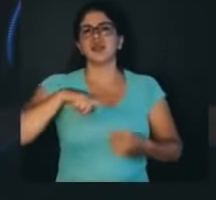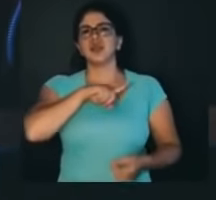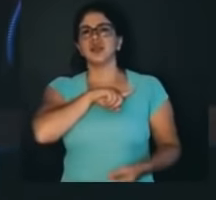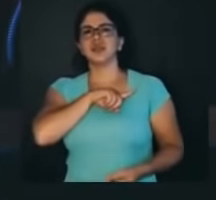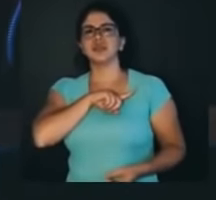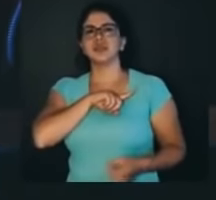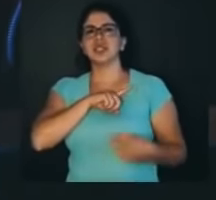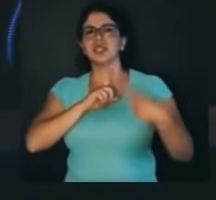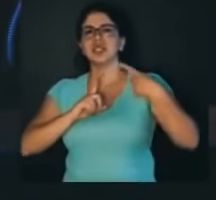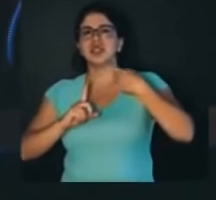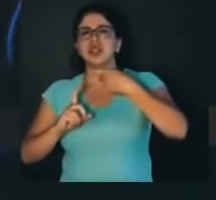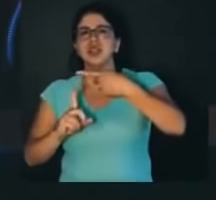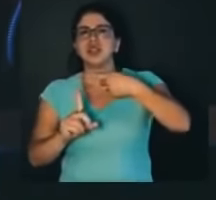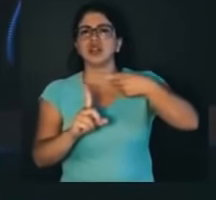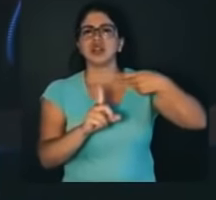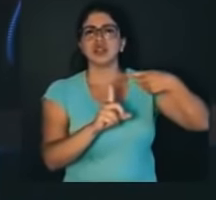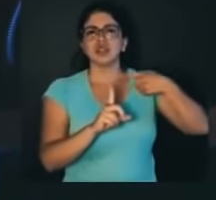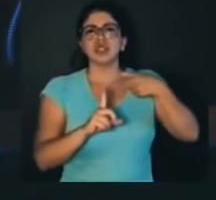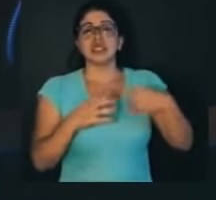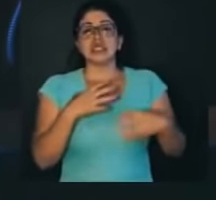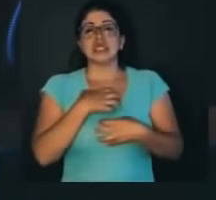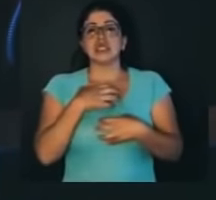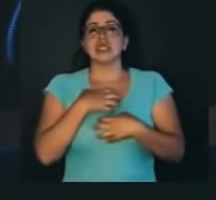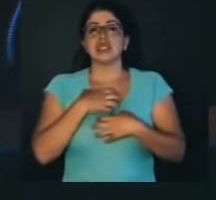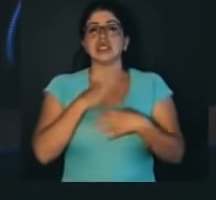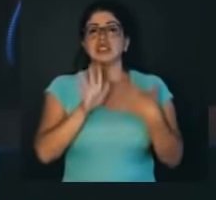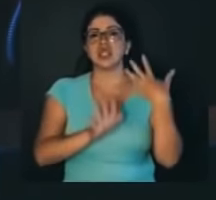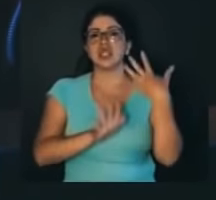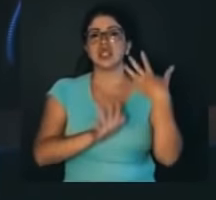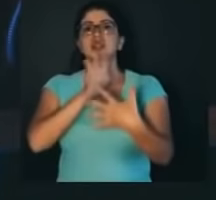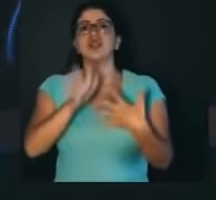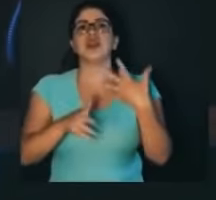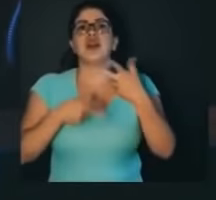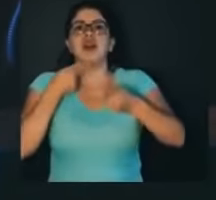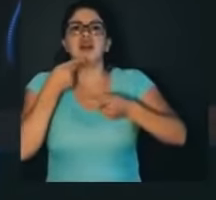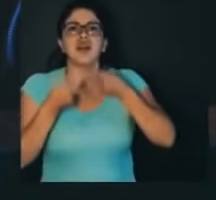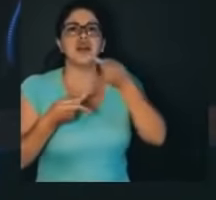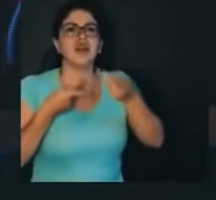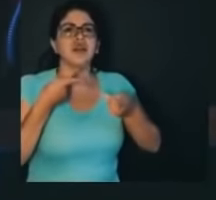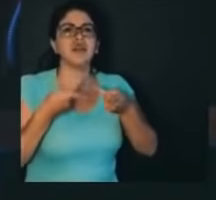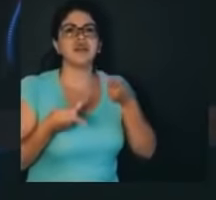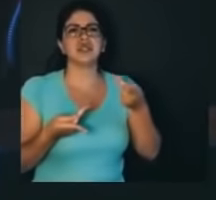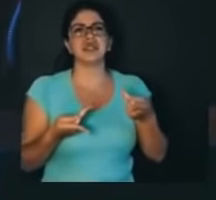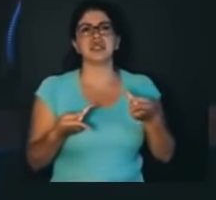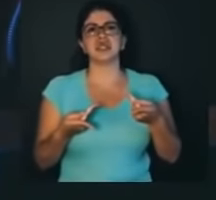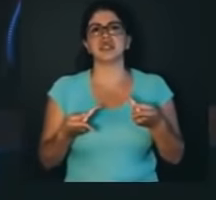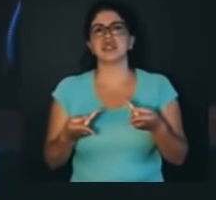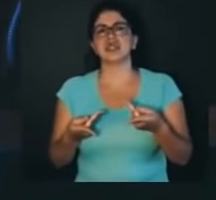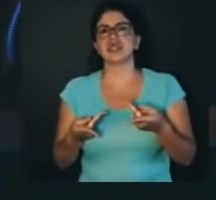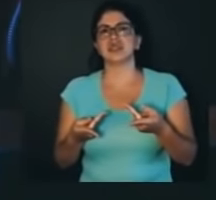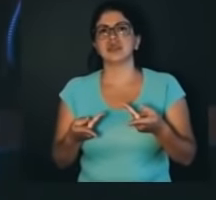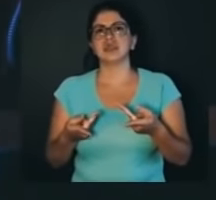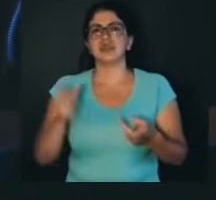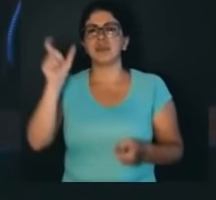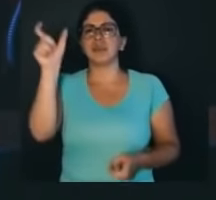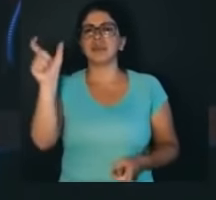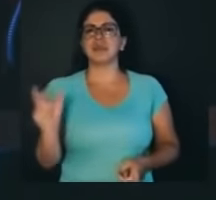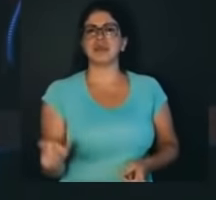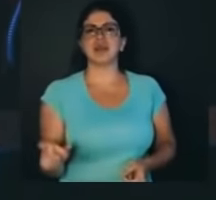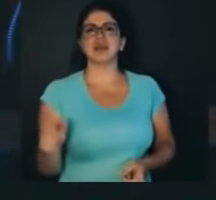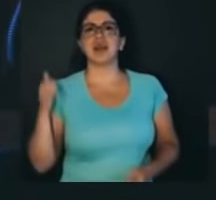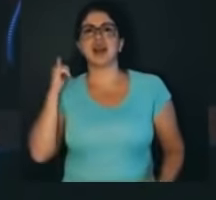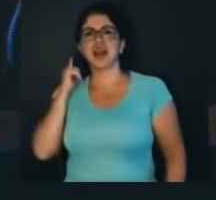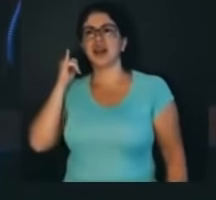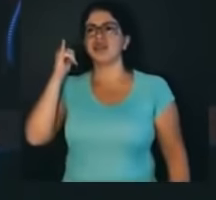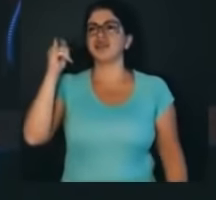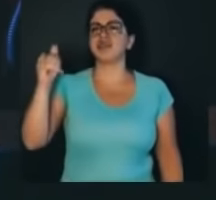economia emocional. Quando alguém fala alguma palavra carregada de uma emoção má ou de uma emoção boa,